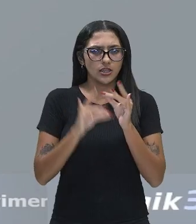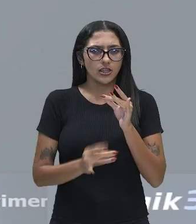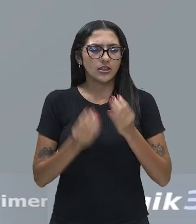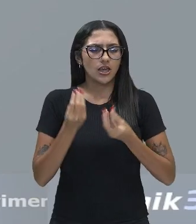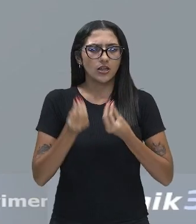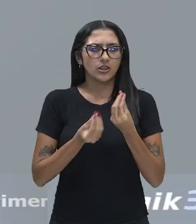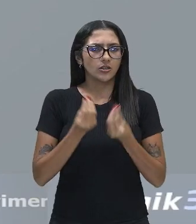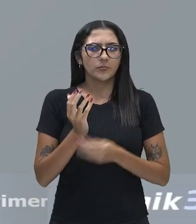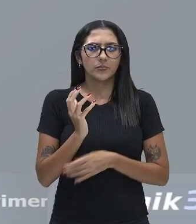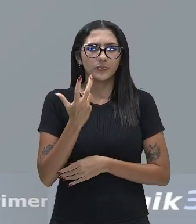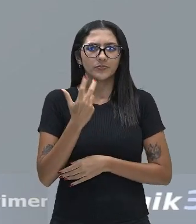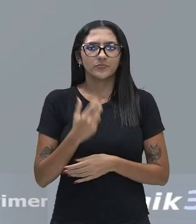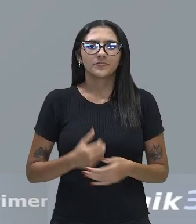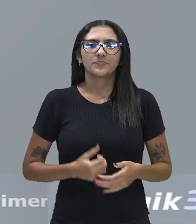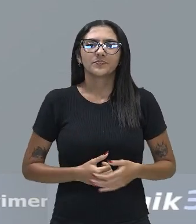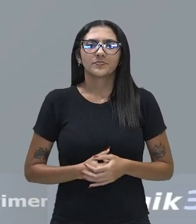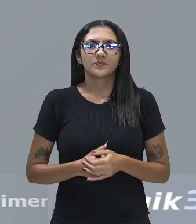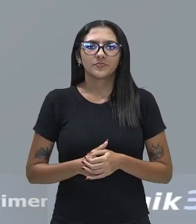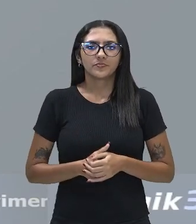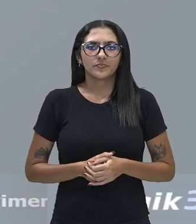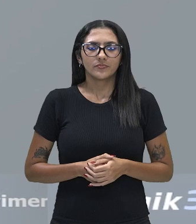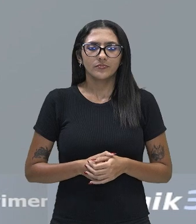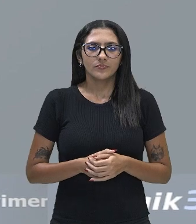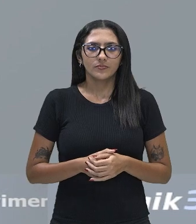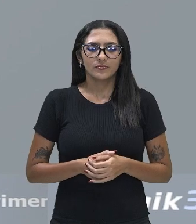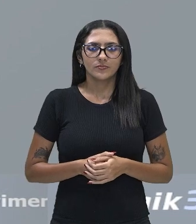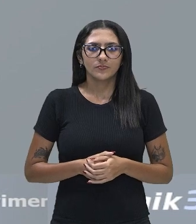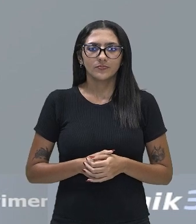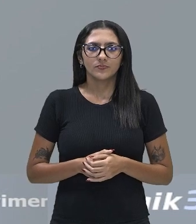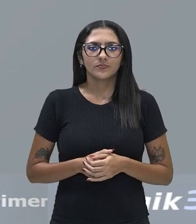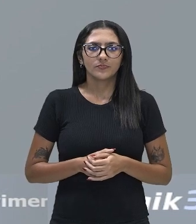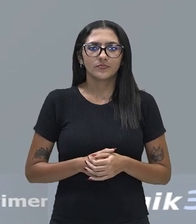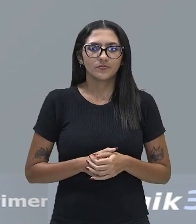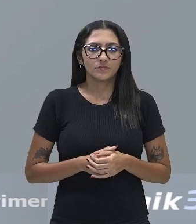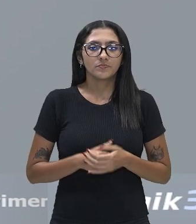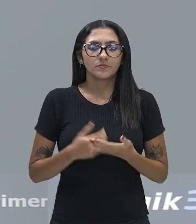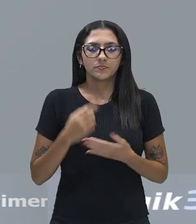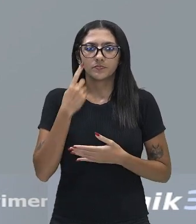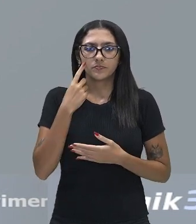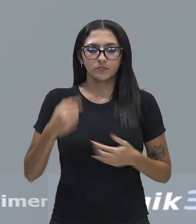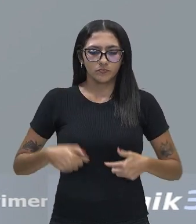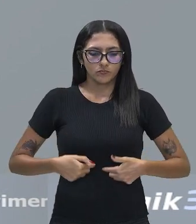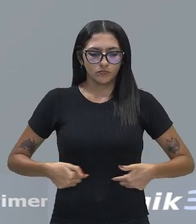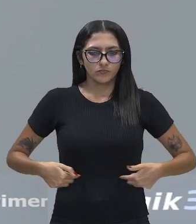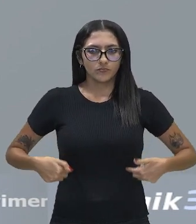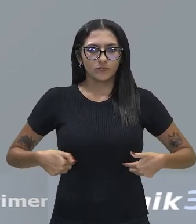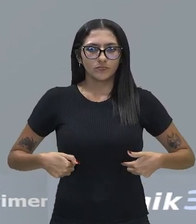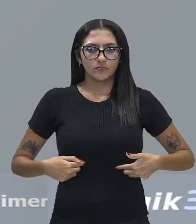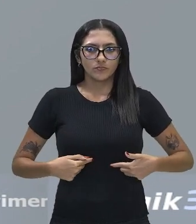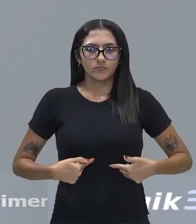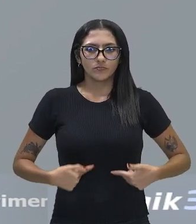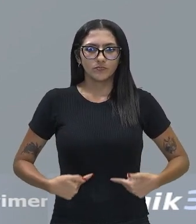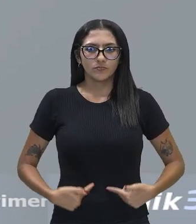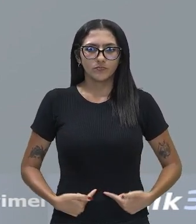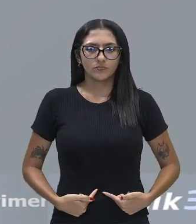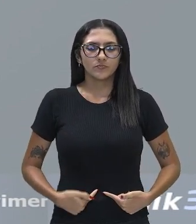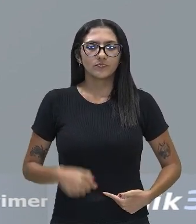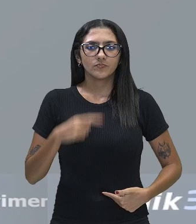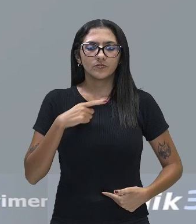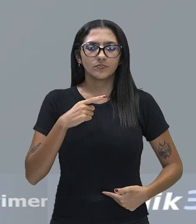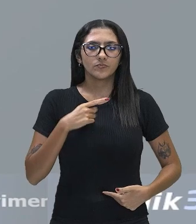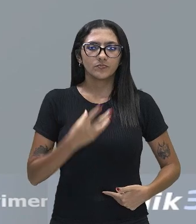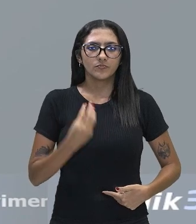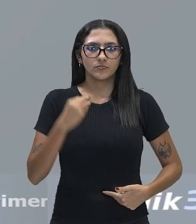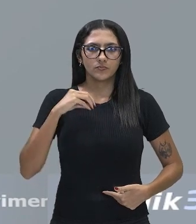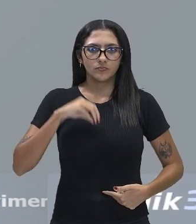menstruação. O nosso sistema reprodutor, ele está localizado